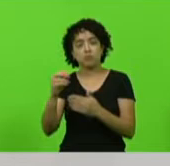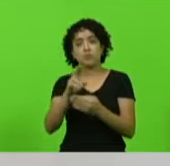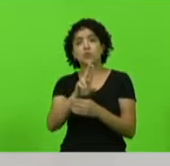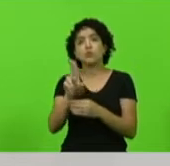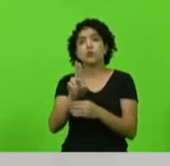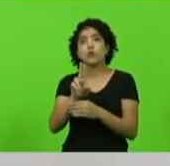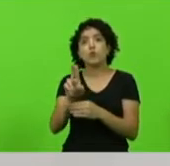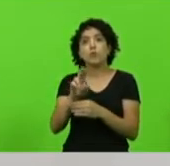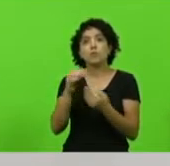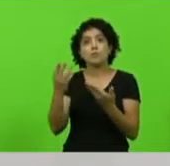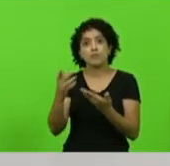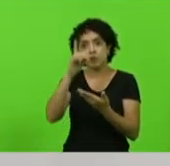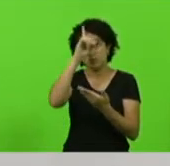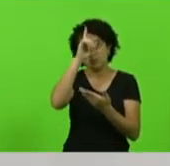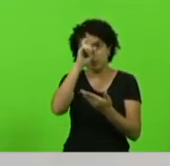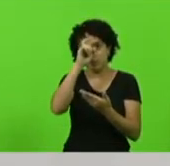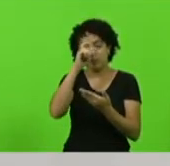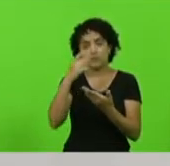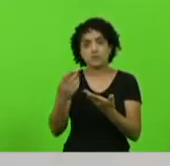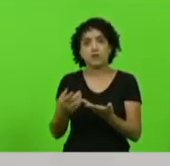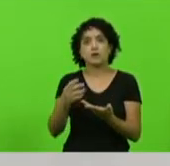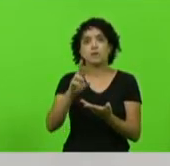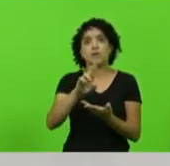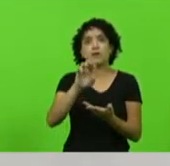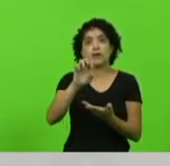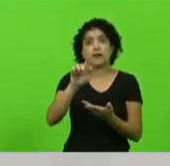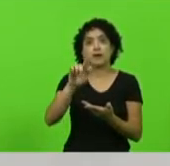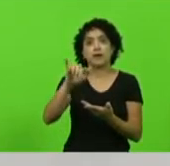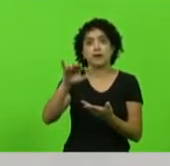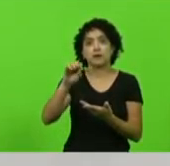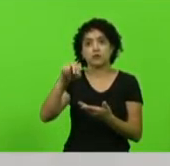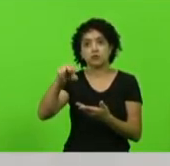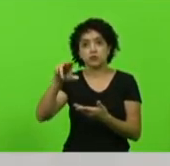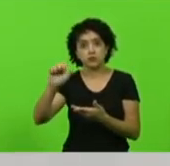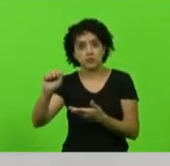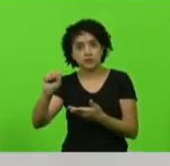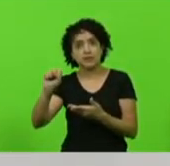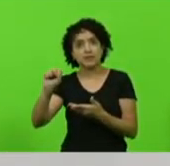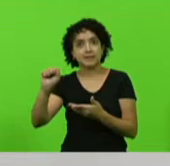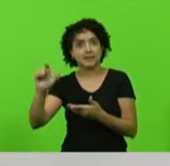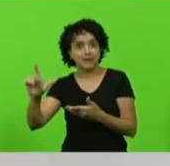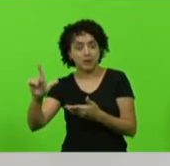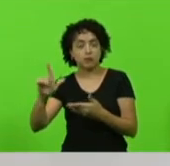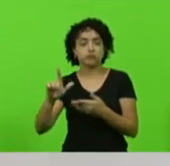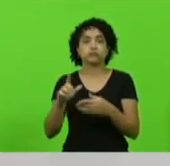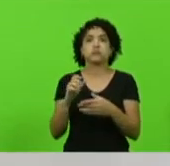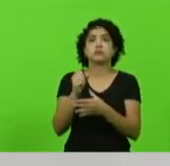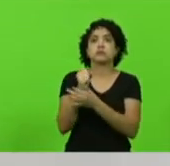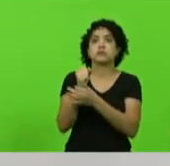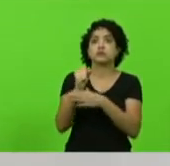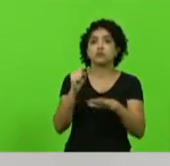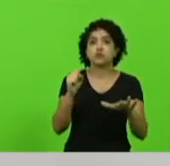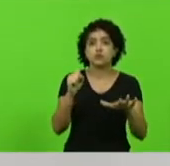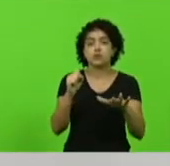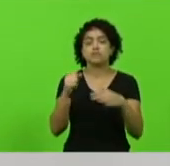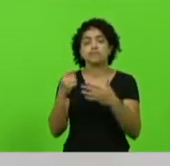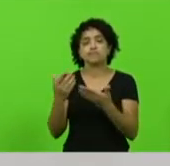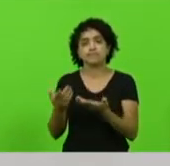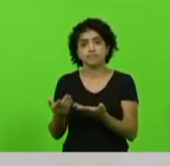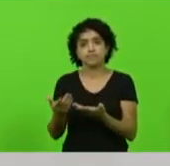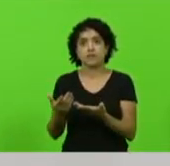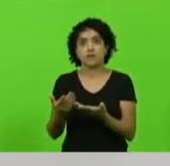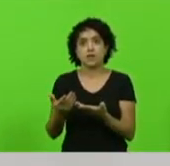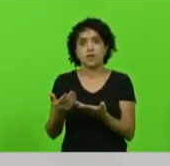ao Hospital Regional de São José. Por sua dedicação à medicina, portanto, ele deixa um legado e,